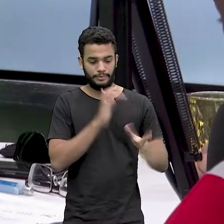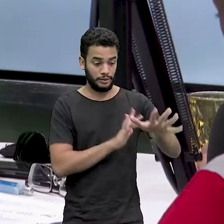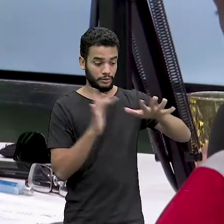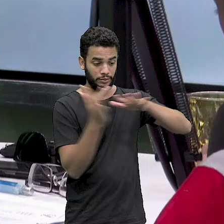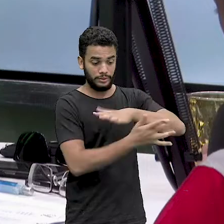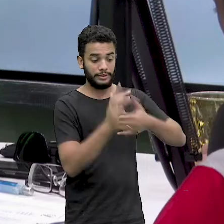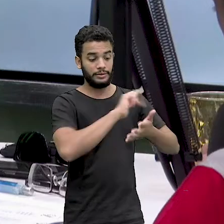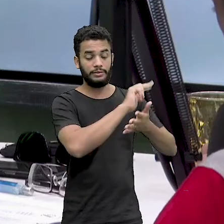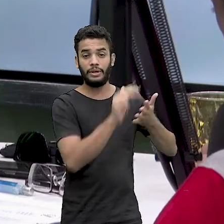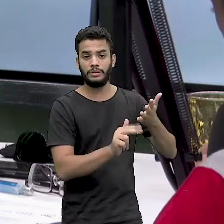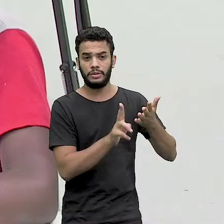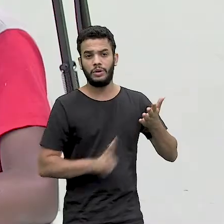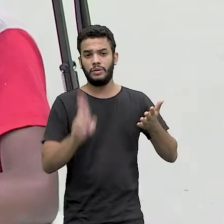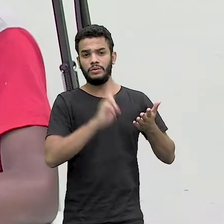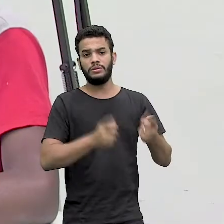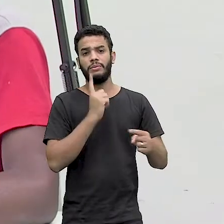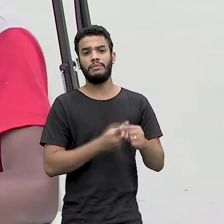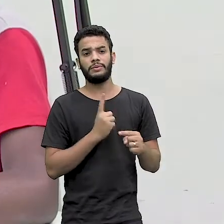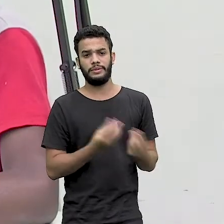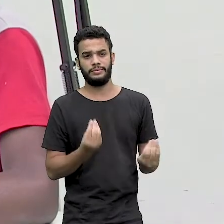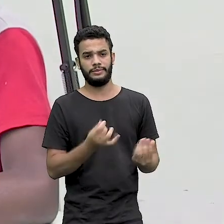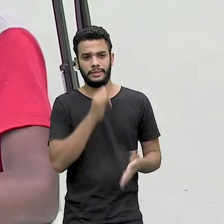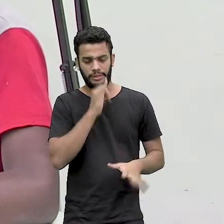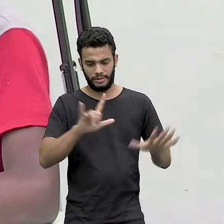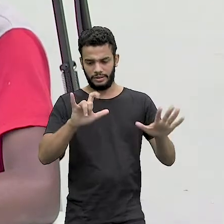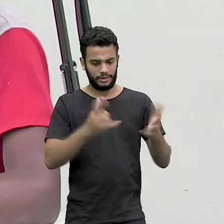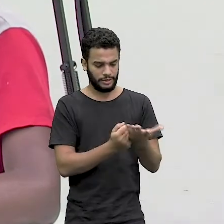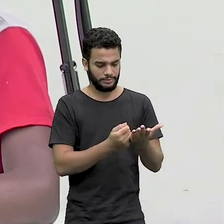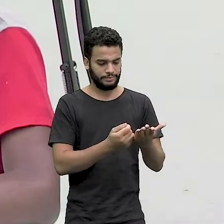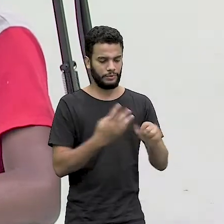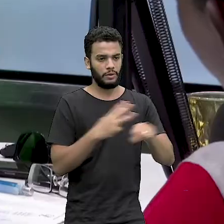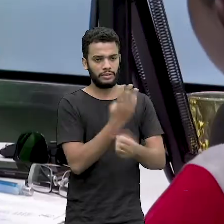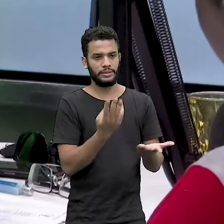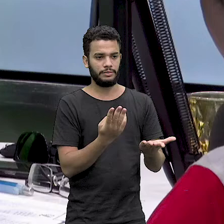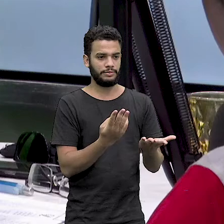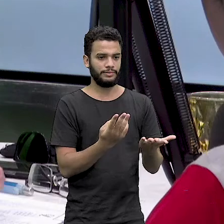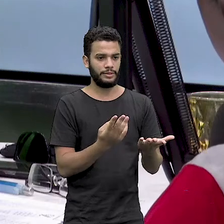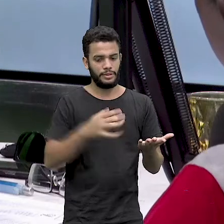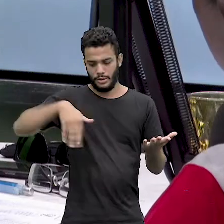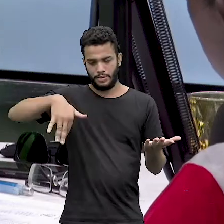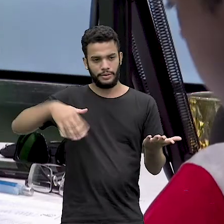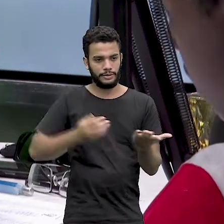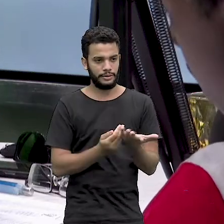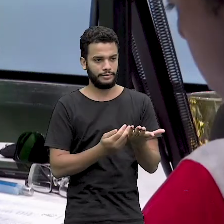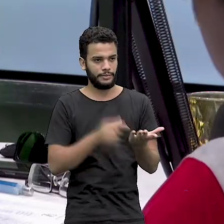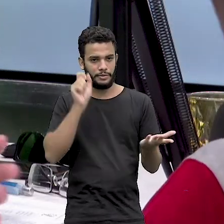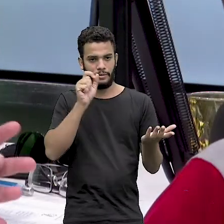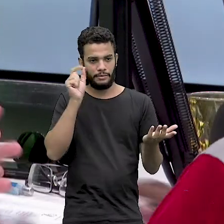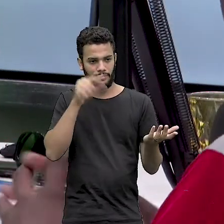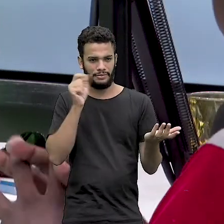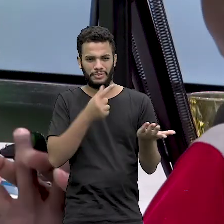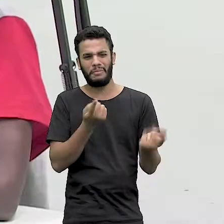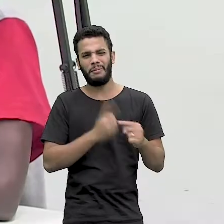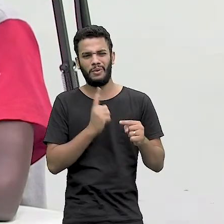Peraí. Você está sendo otimista, hein? Esse equilíbrio aí. Não, as pessoas vão amadurecendo, né, com o processo.